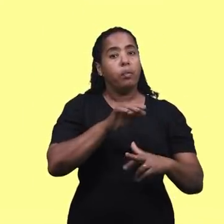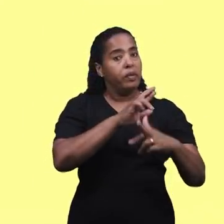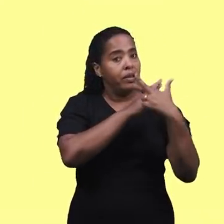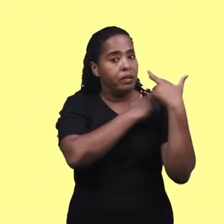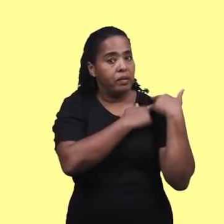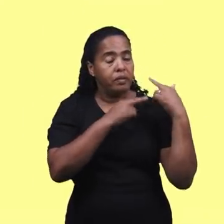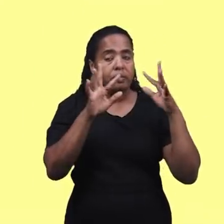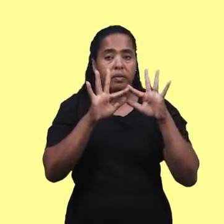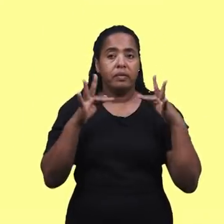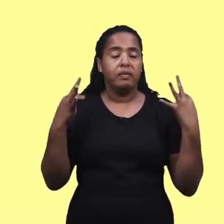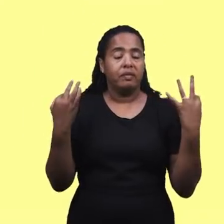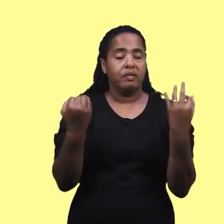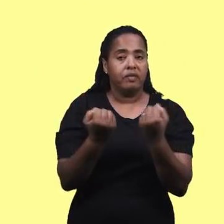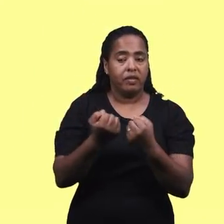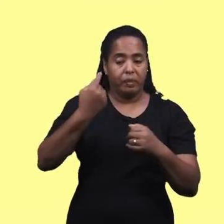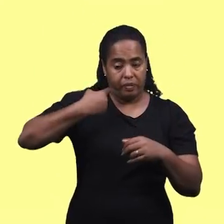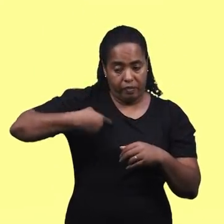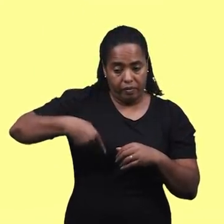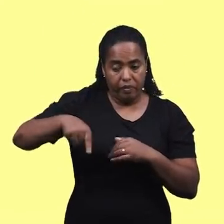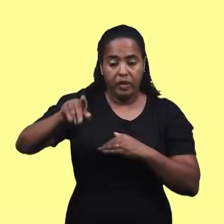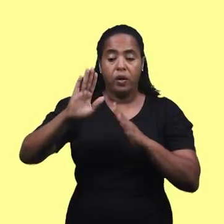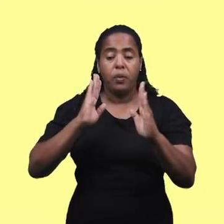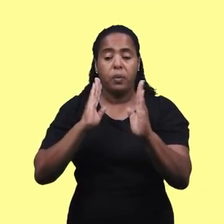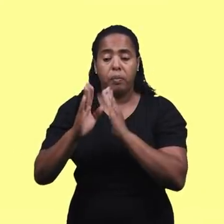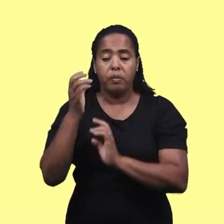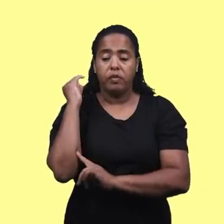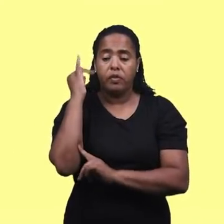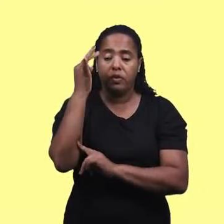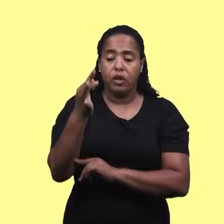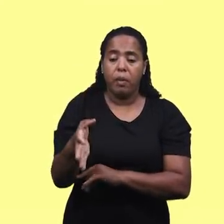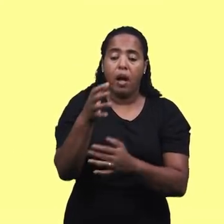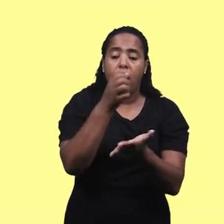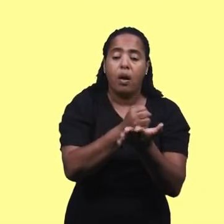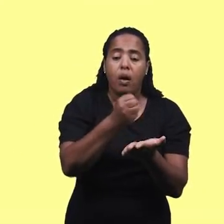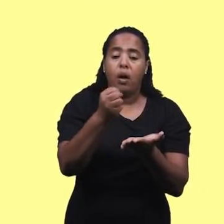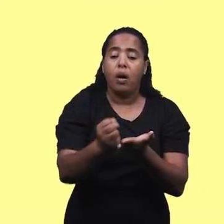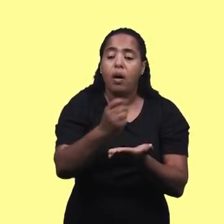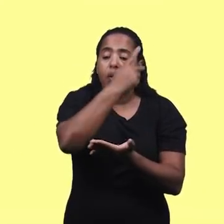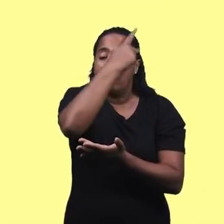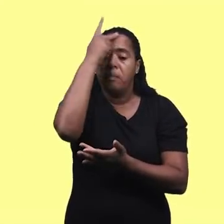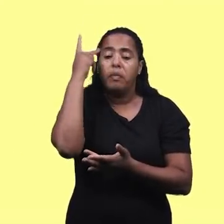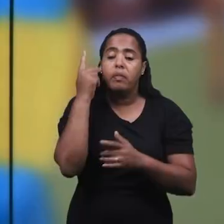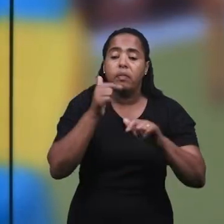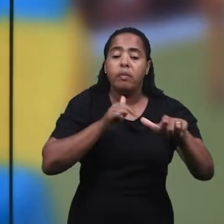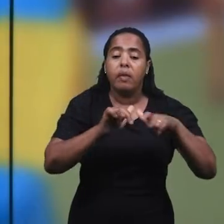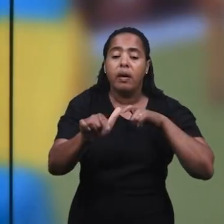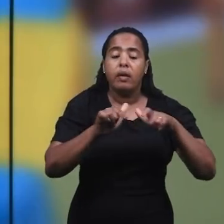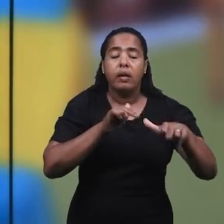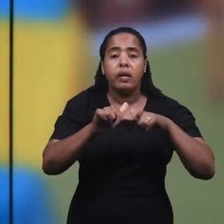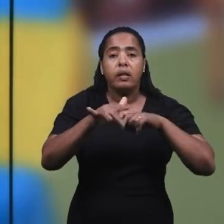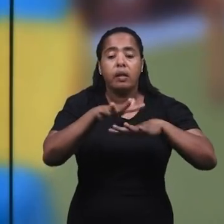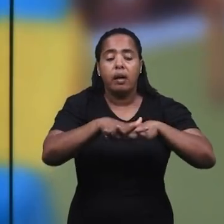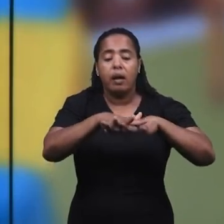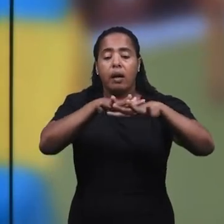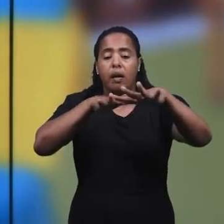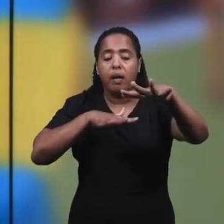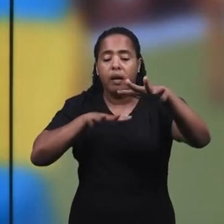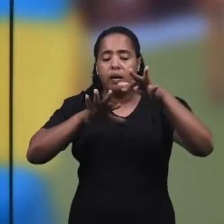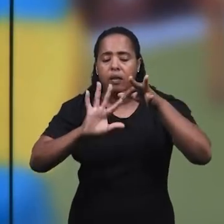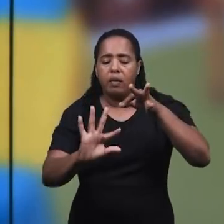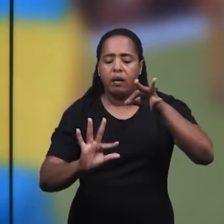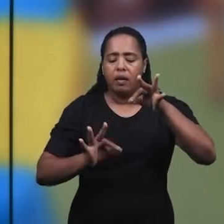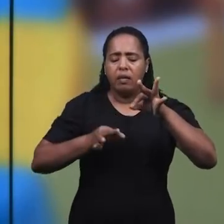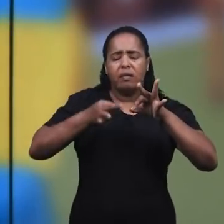de família, que saiu de madrugada para contratar trabalhadores para trabalhar na sua